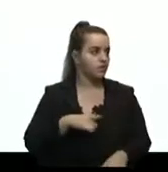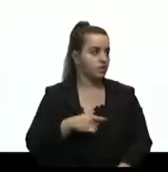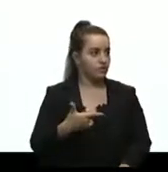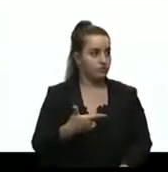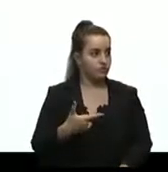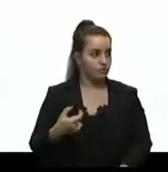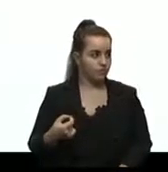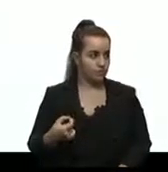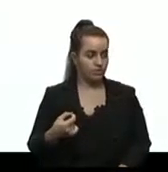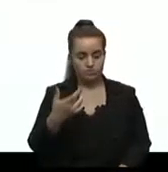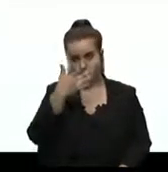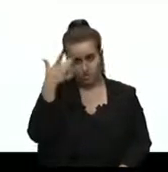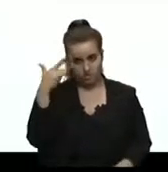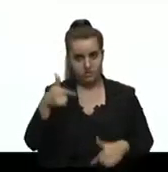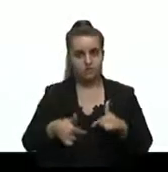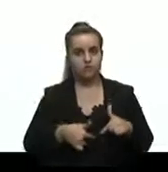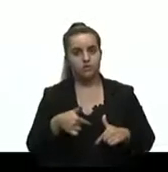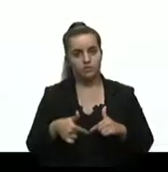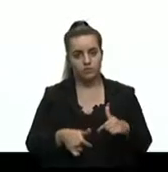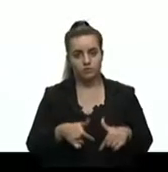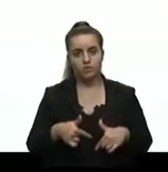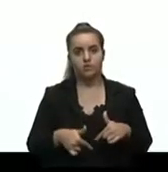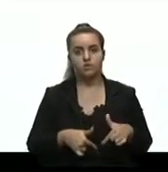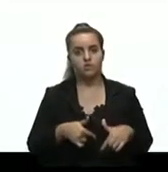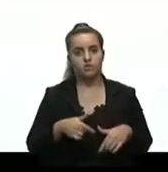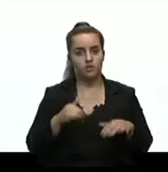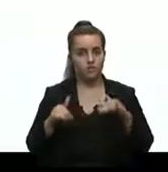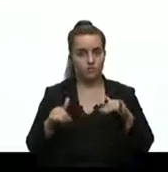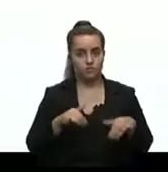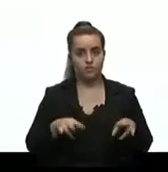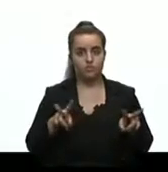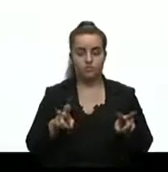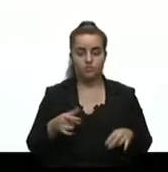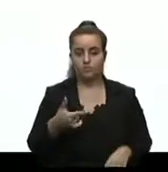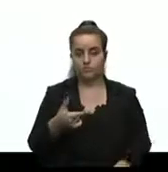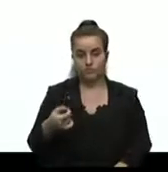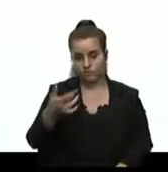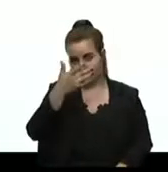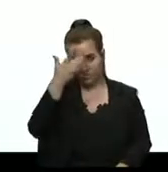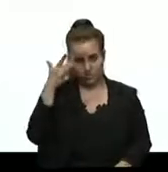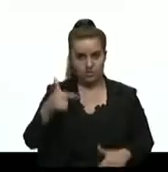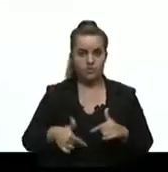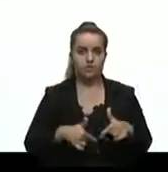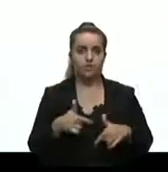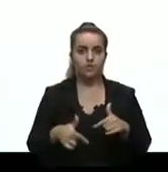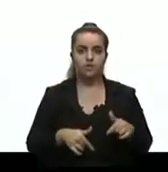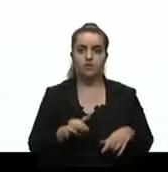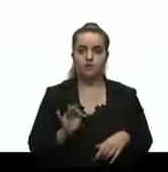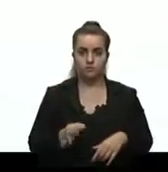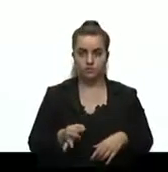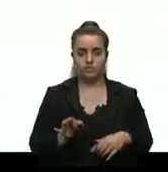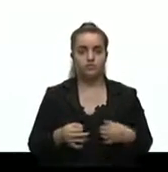20 funcionários, com dados, com informações a respeito de 20 funcionários.